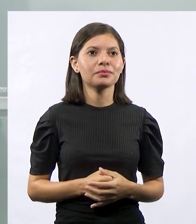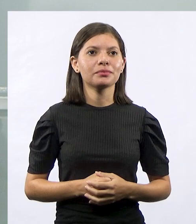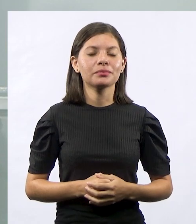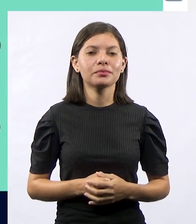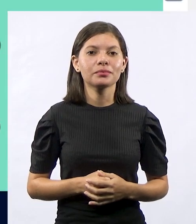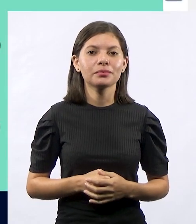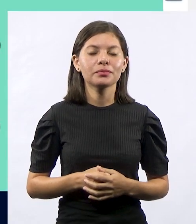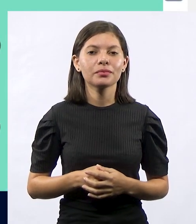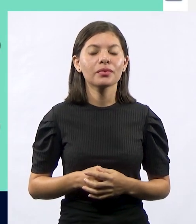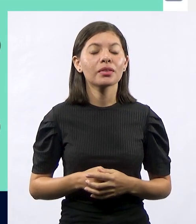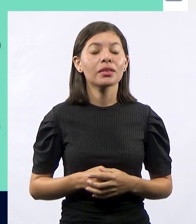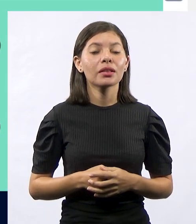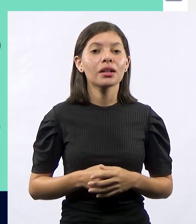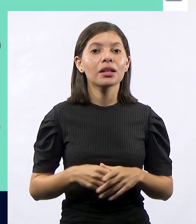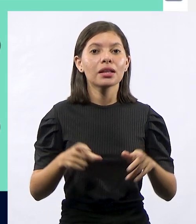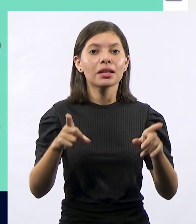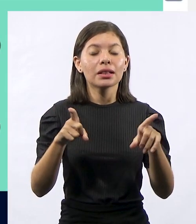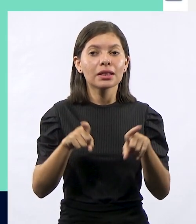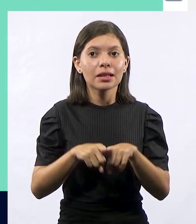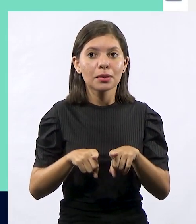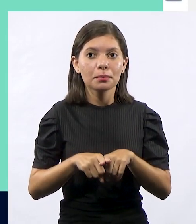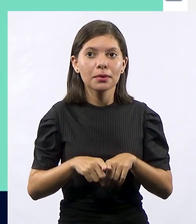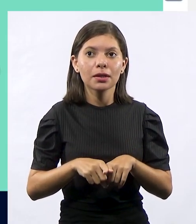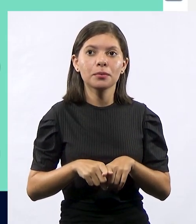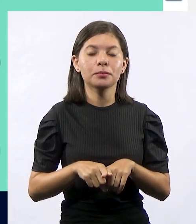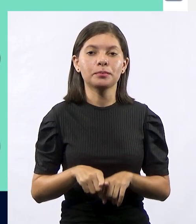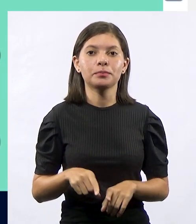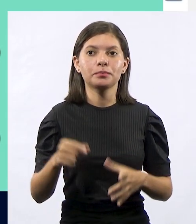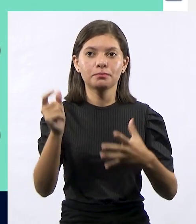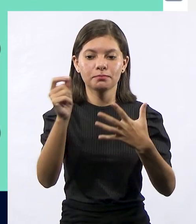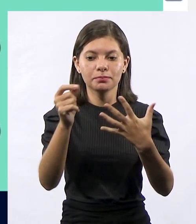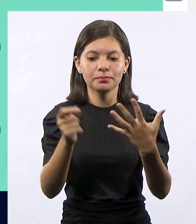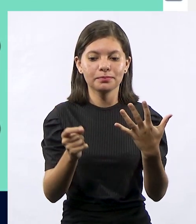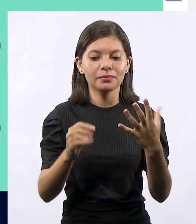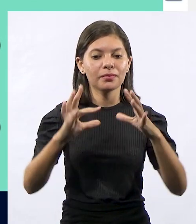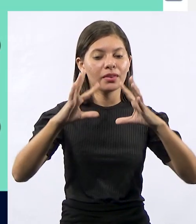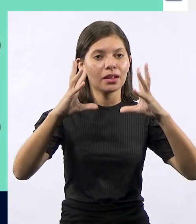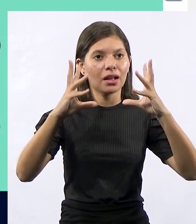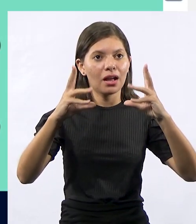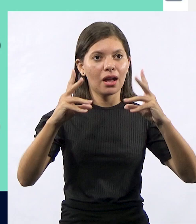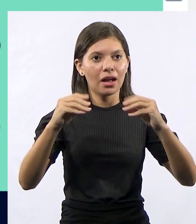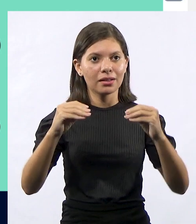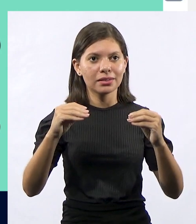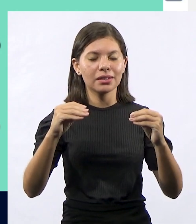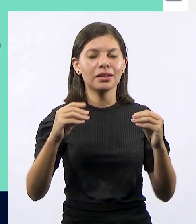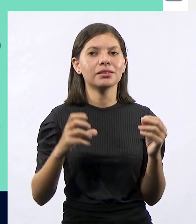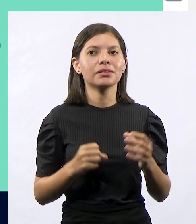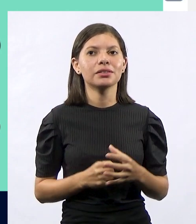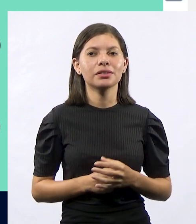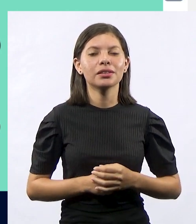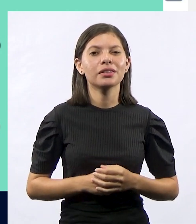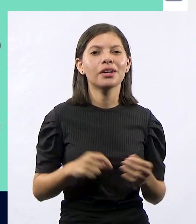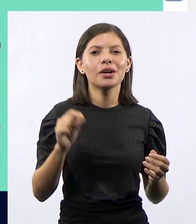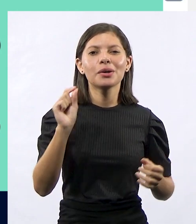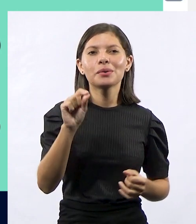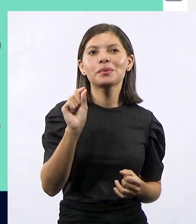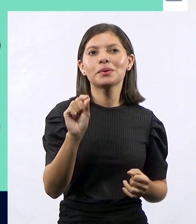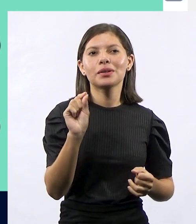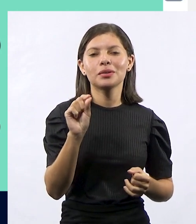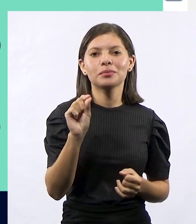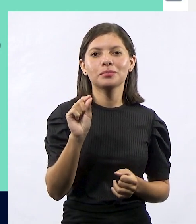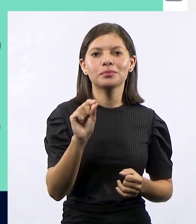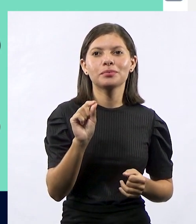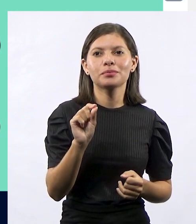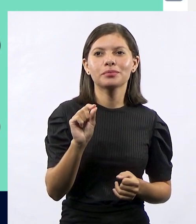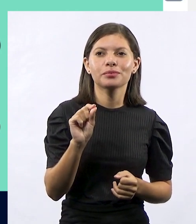nos apresenta. A gente tem ainda os princípios da qualidade. Olha, esse princípio da qualidade